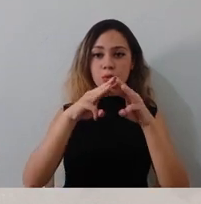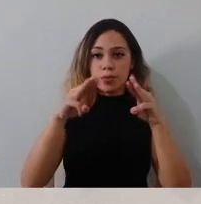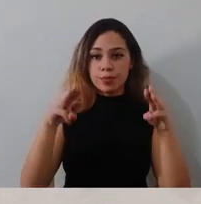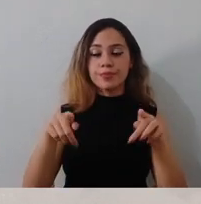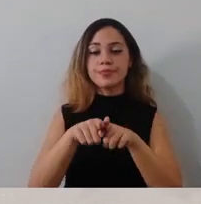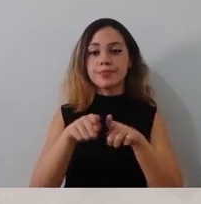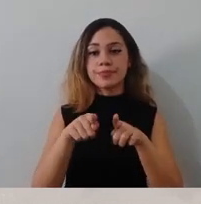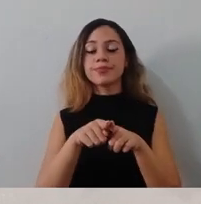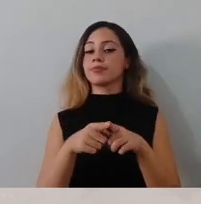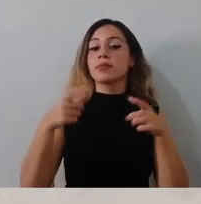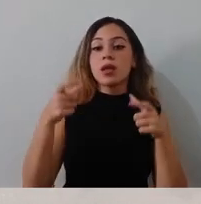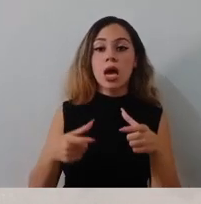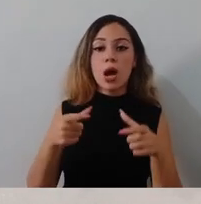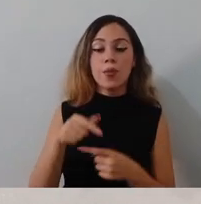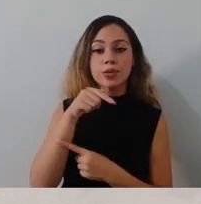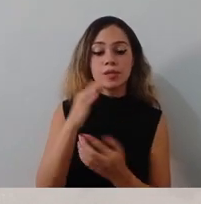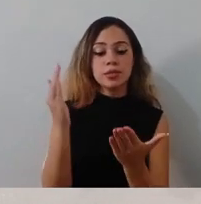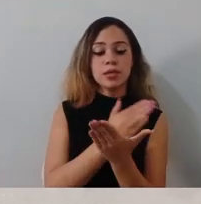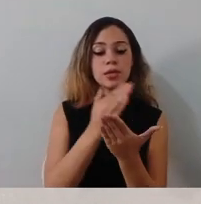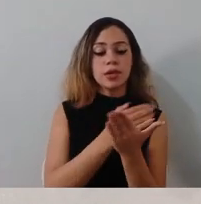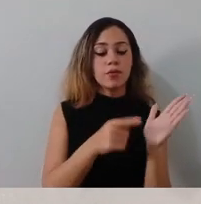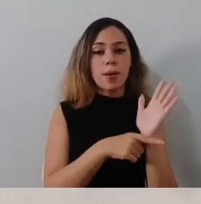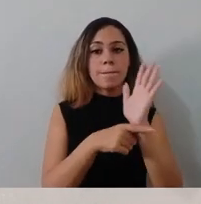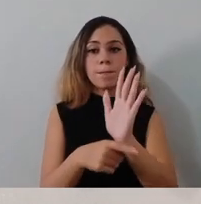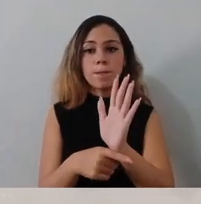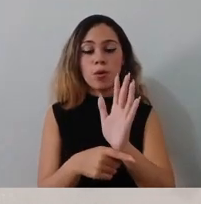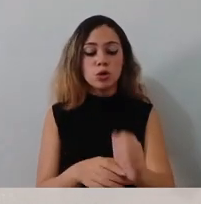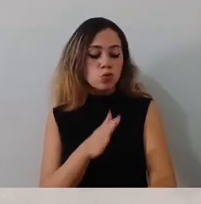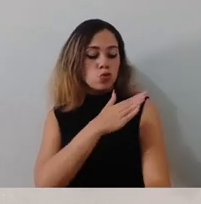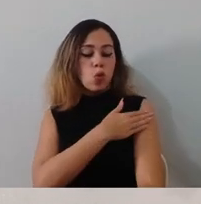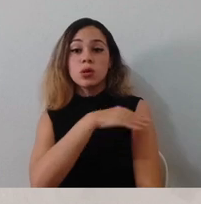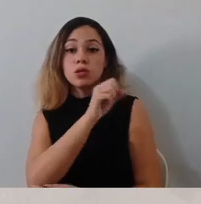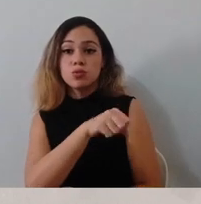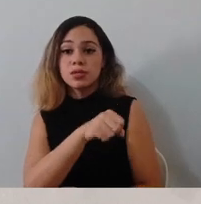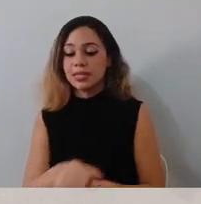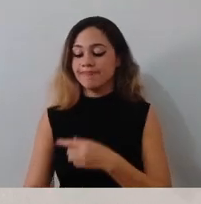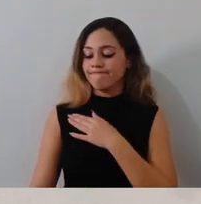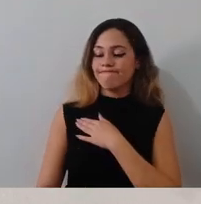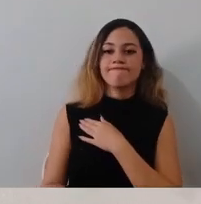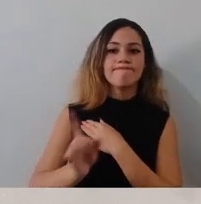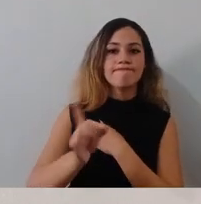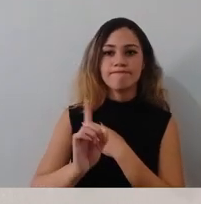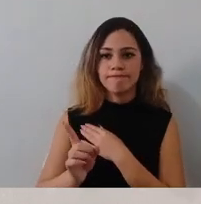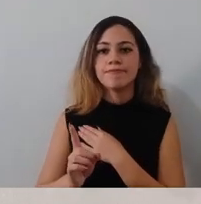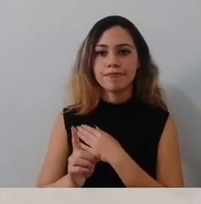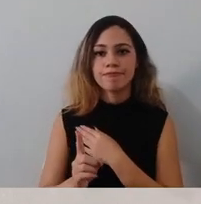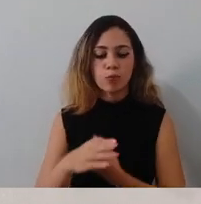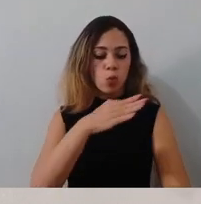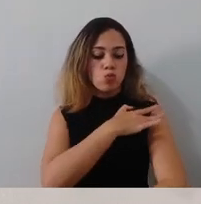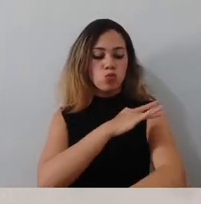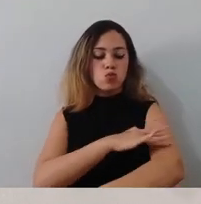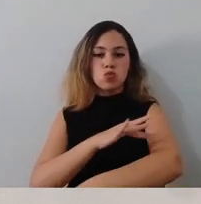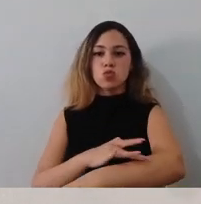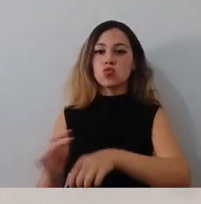Meyer, aonde essa cartilha ela mostra o toque do sim e o toque do não. Aonde a